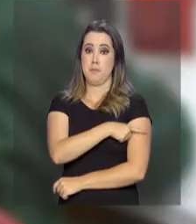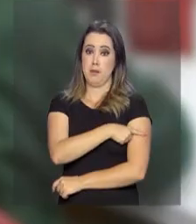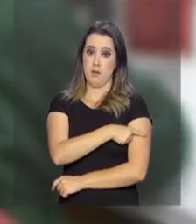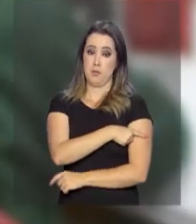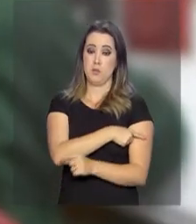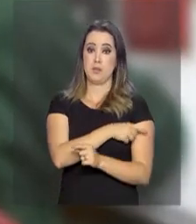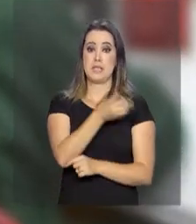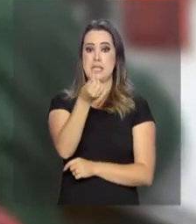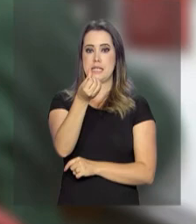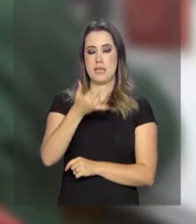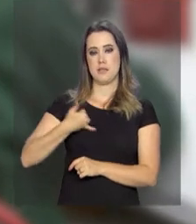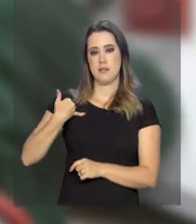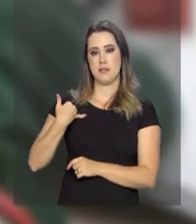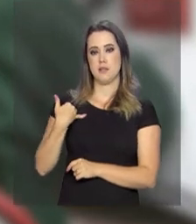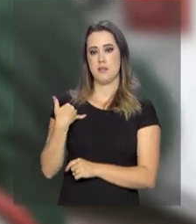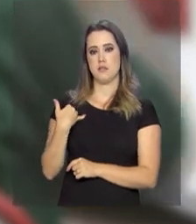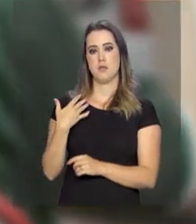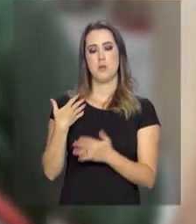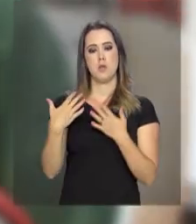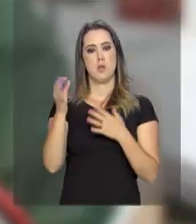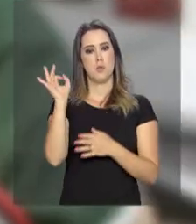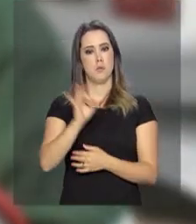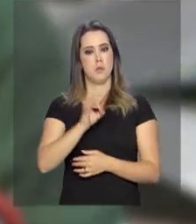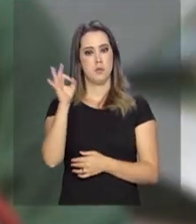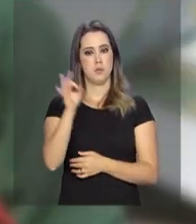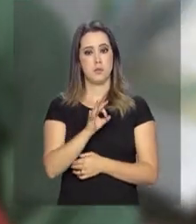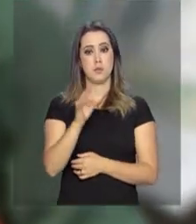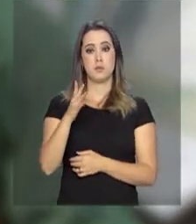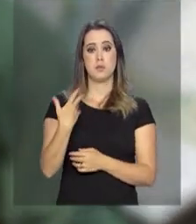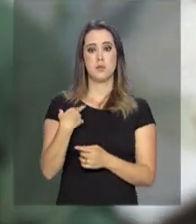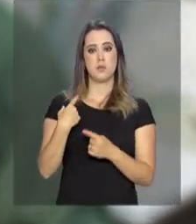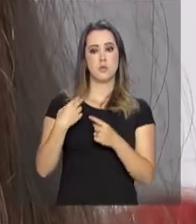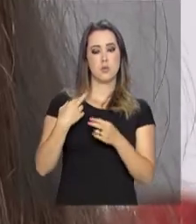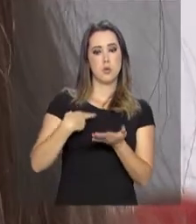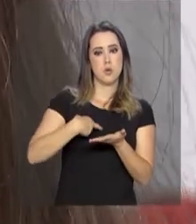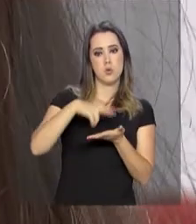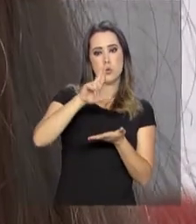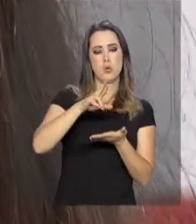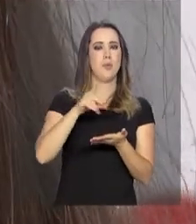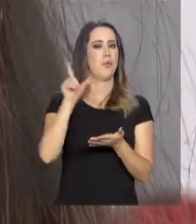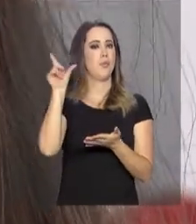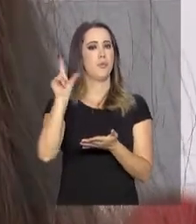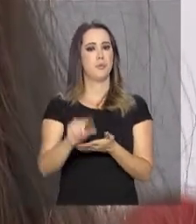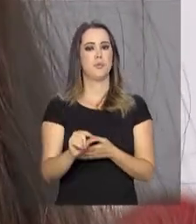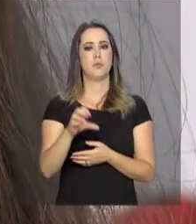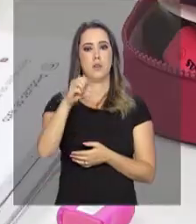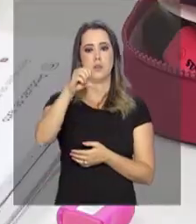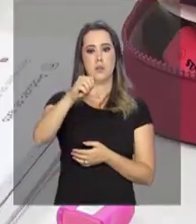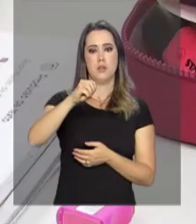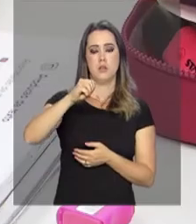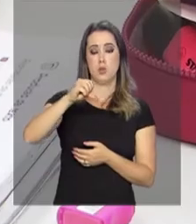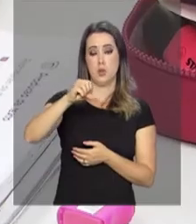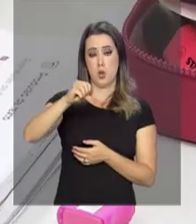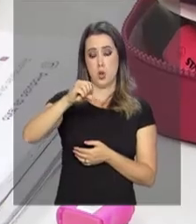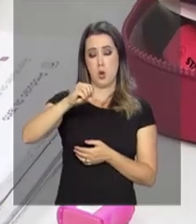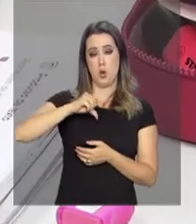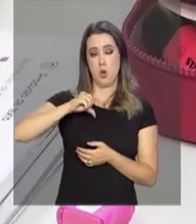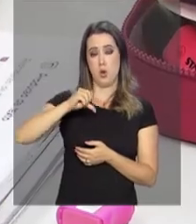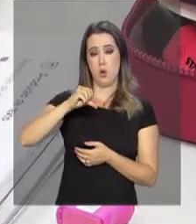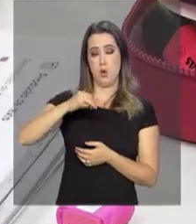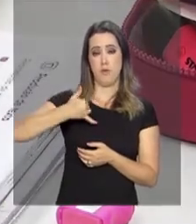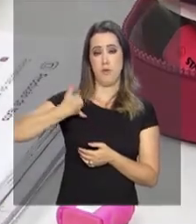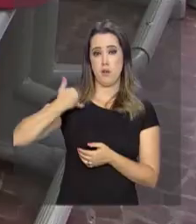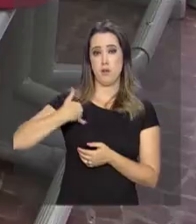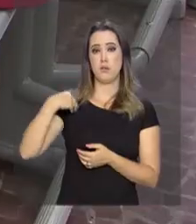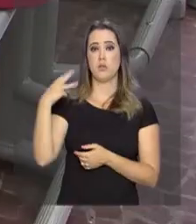fundamental aos 6 anos e o percentual de reprovação é muito baixo. A Yasmin está com 9 anos e está no 3º do